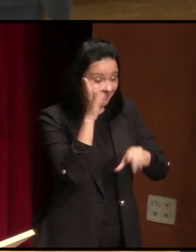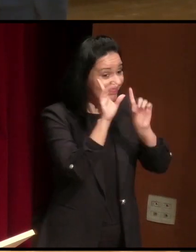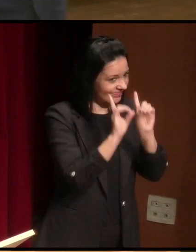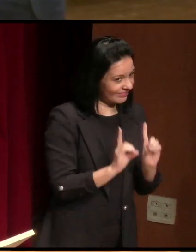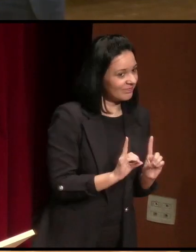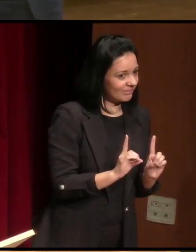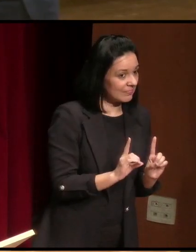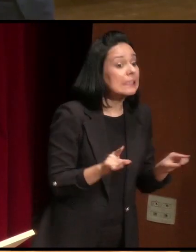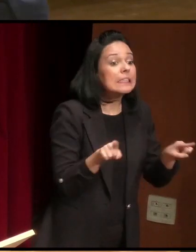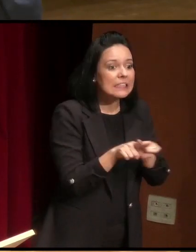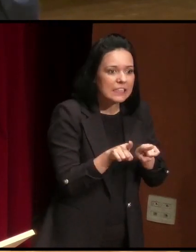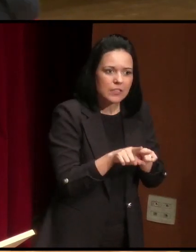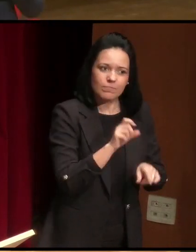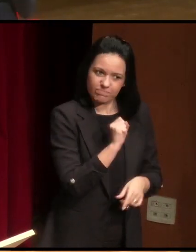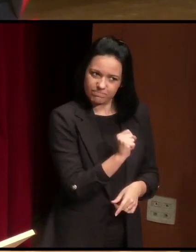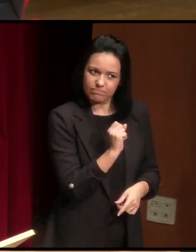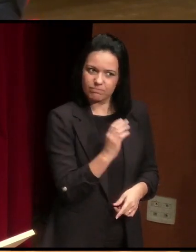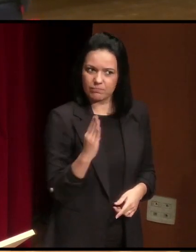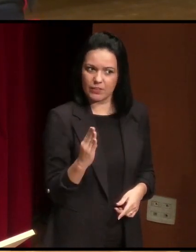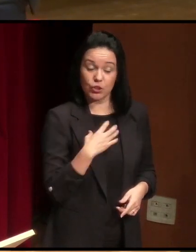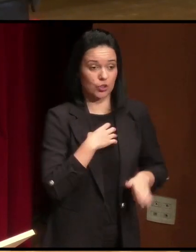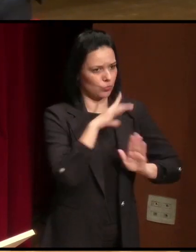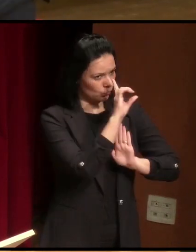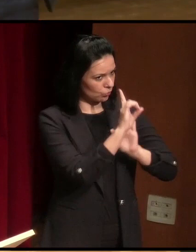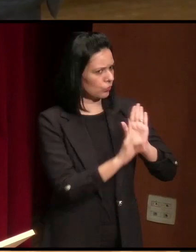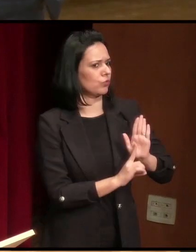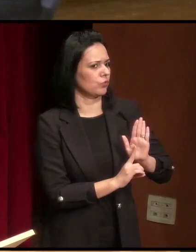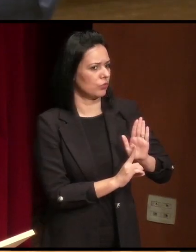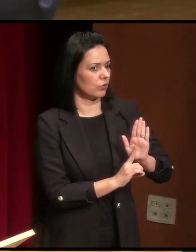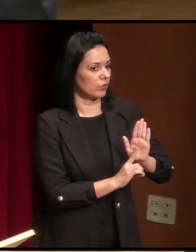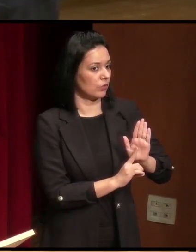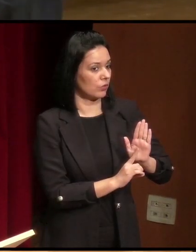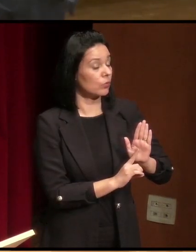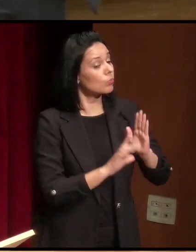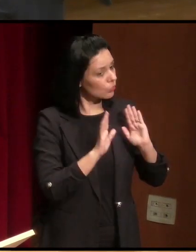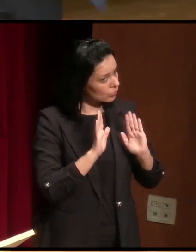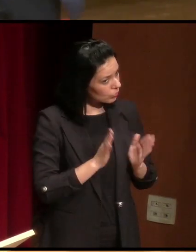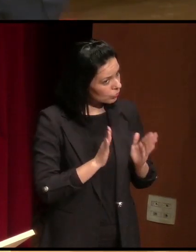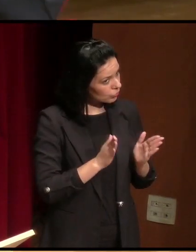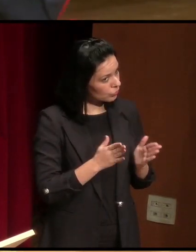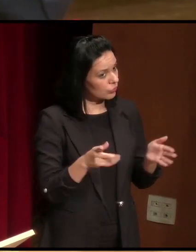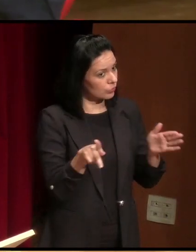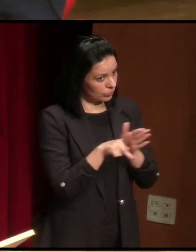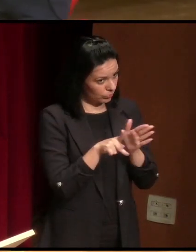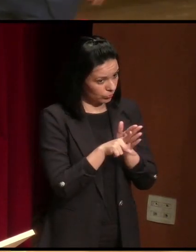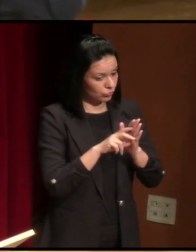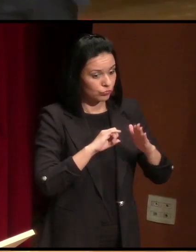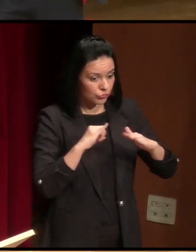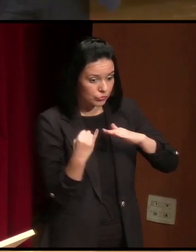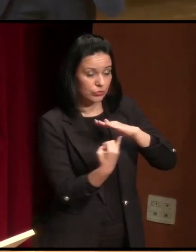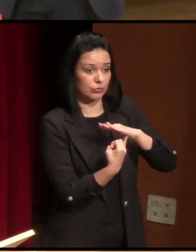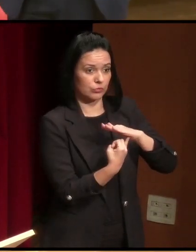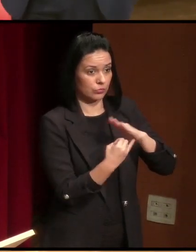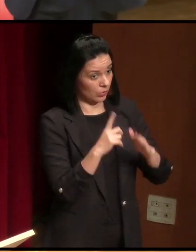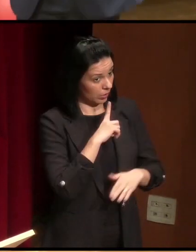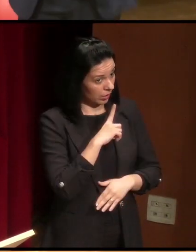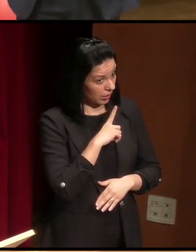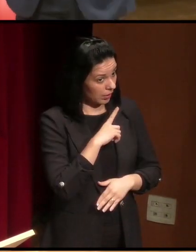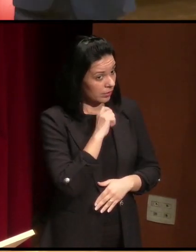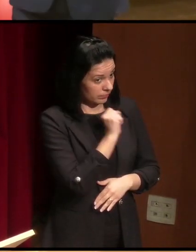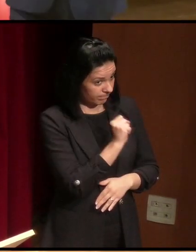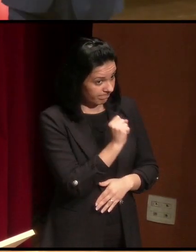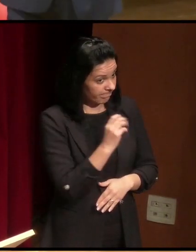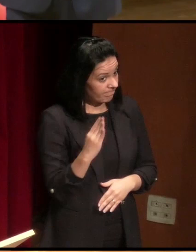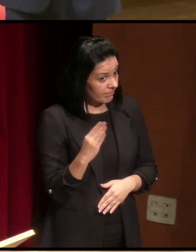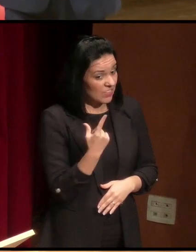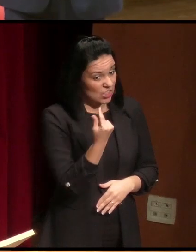a gente trabalha a garantia de direitos, porque no seu estatuto ela é de assistência social sem fins lucrativos.